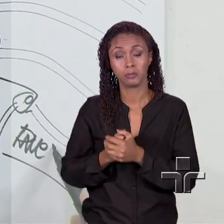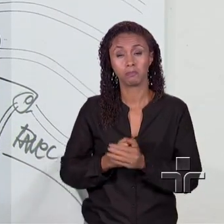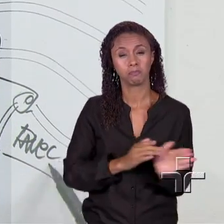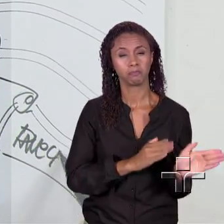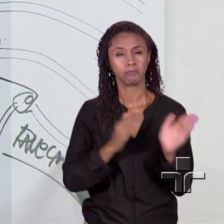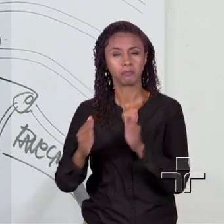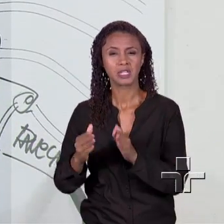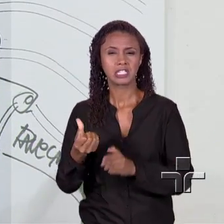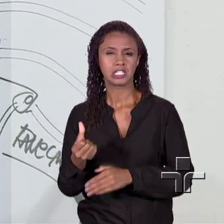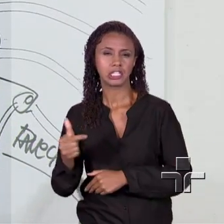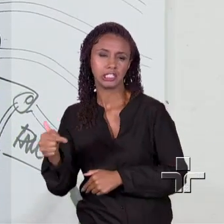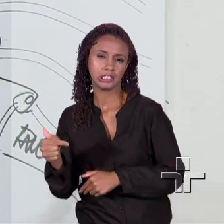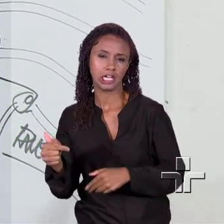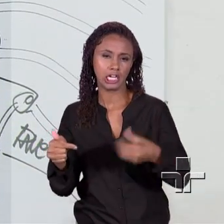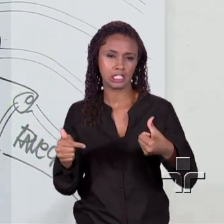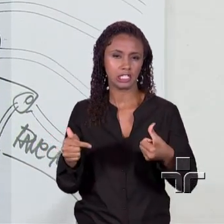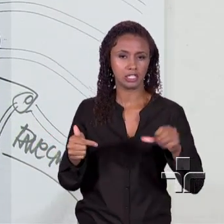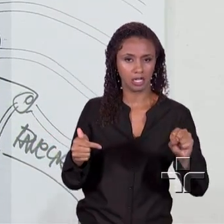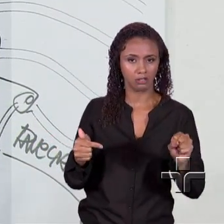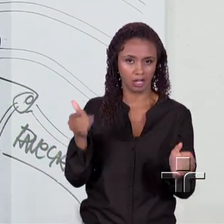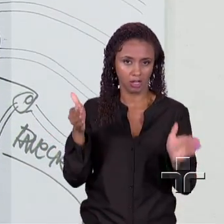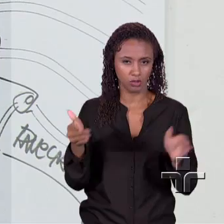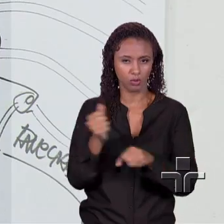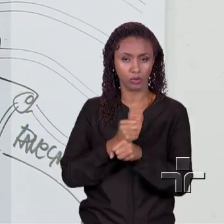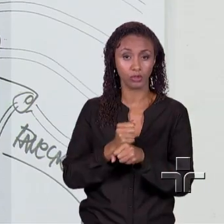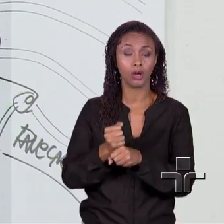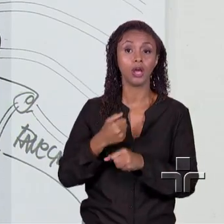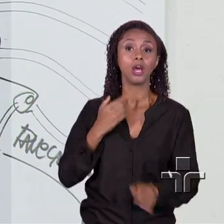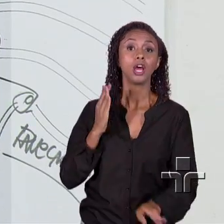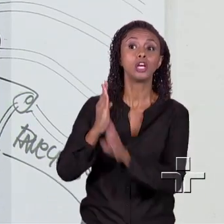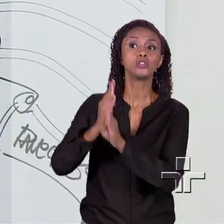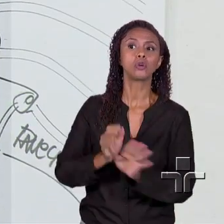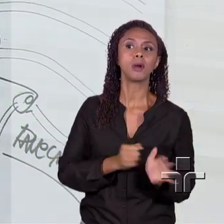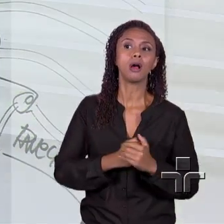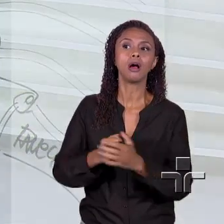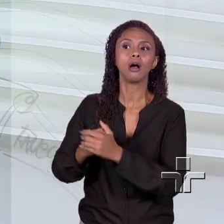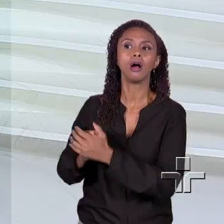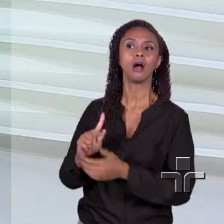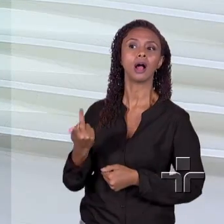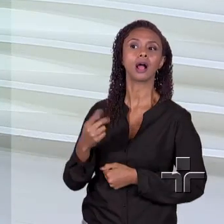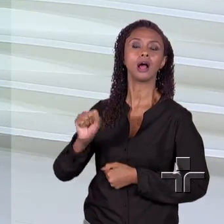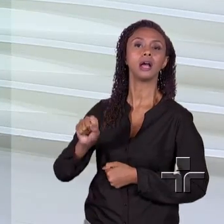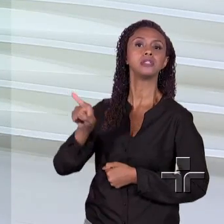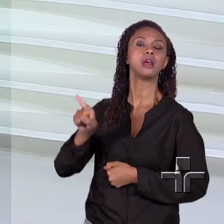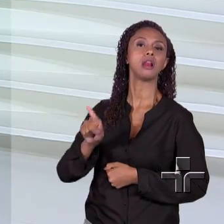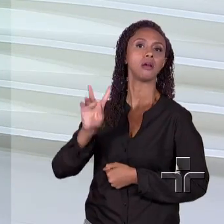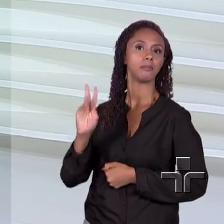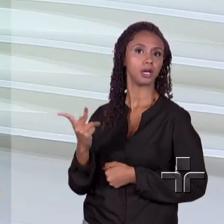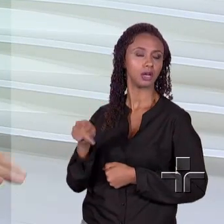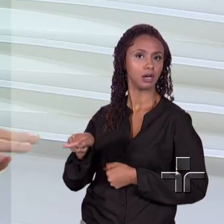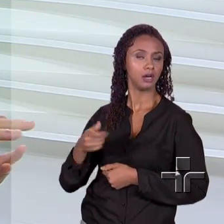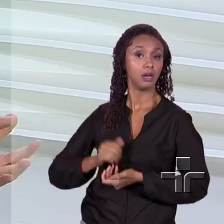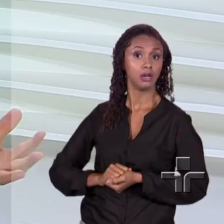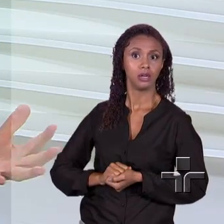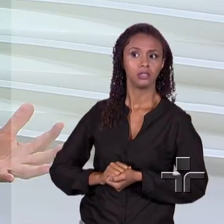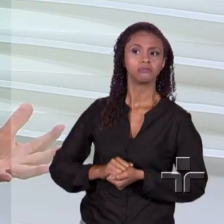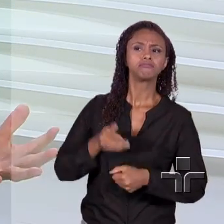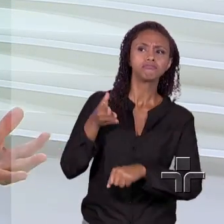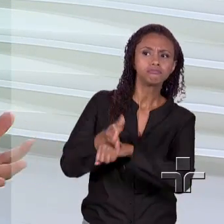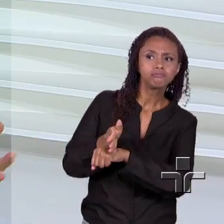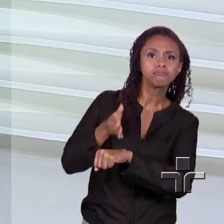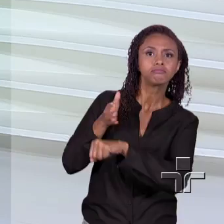67, 68, ele descobriu o mundo clandestino dos homossexuais da cidade do Belo Horizonte. Ele